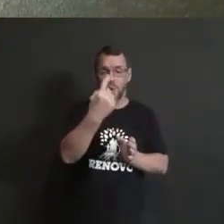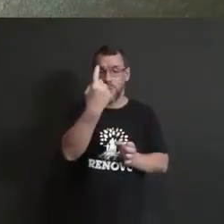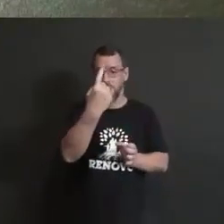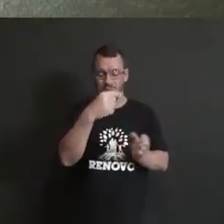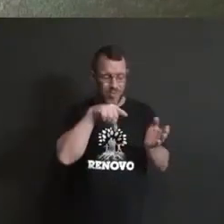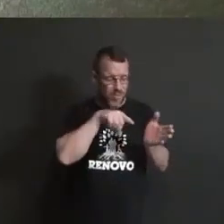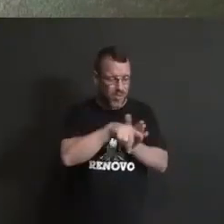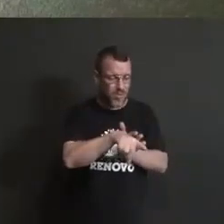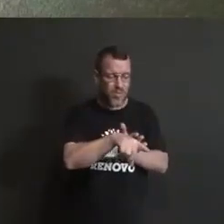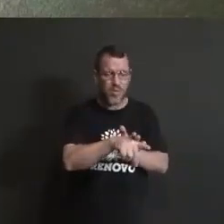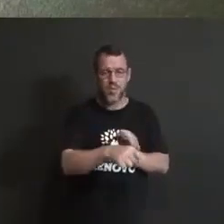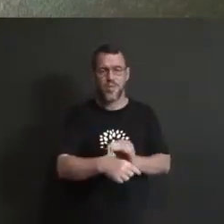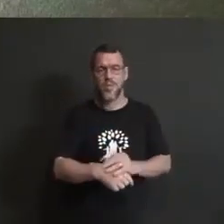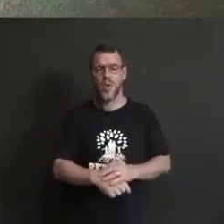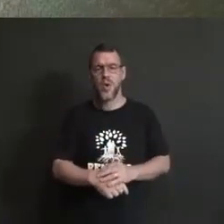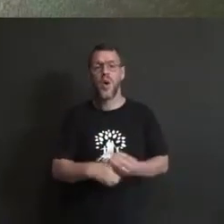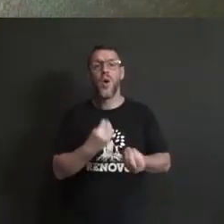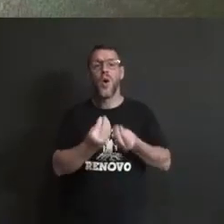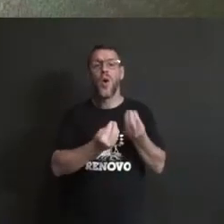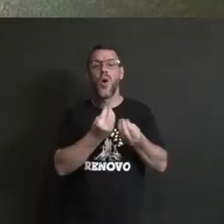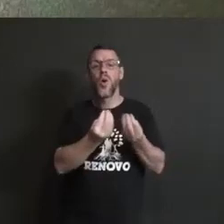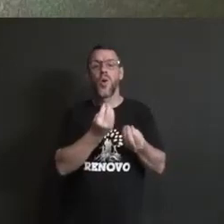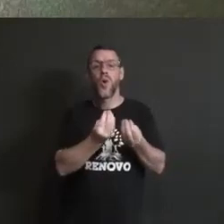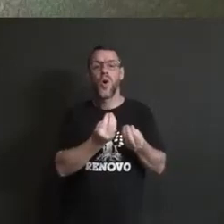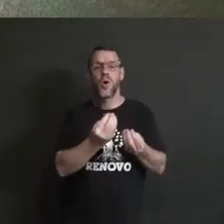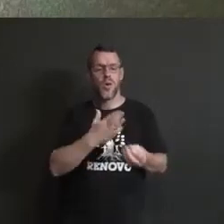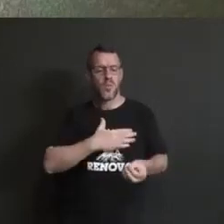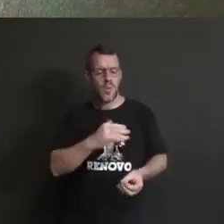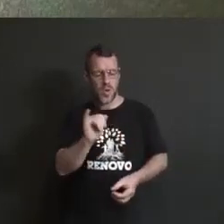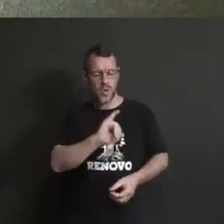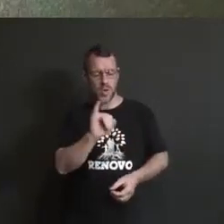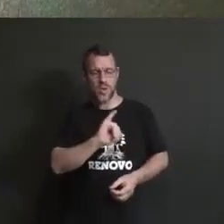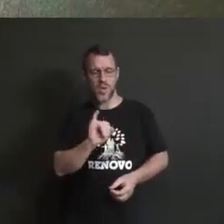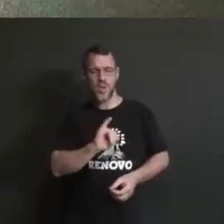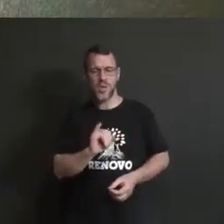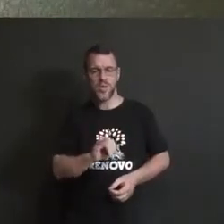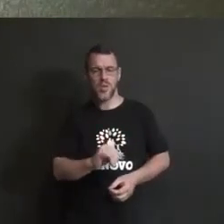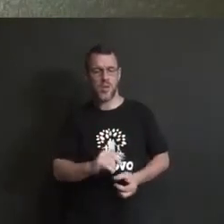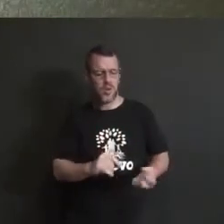Neemias fez uma pergunta, como estão meus irmãos?